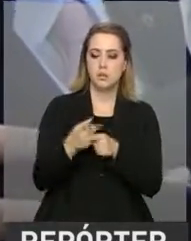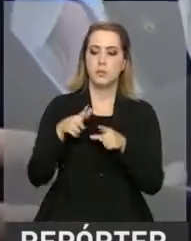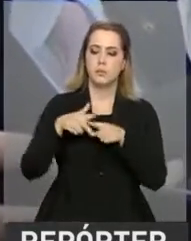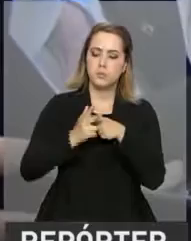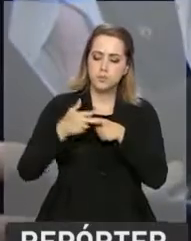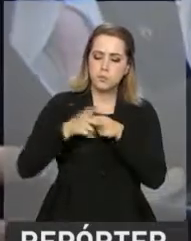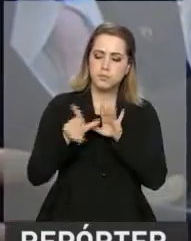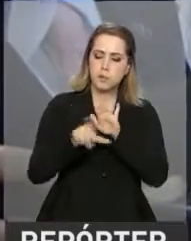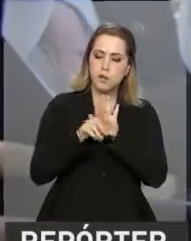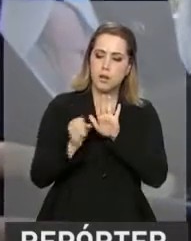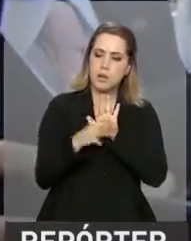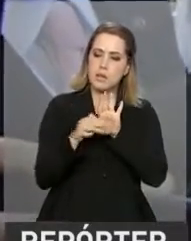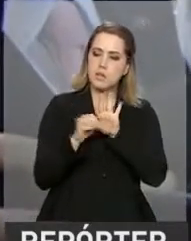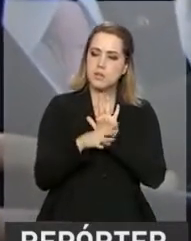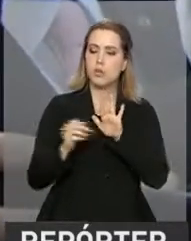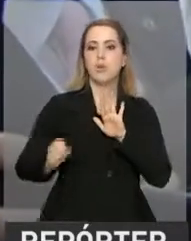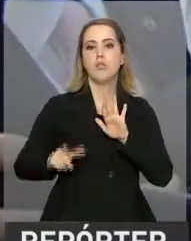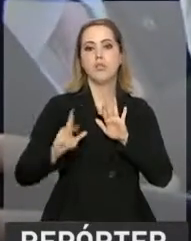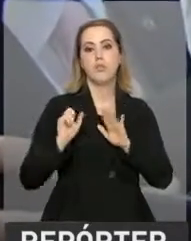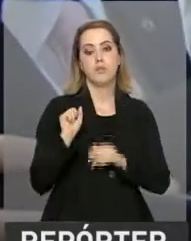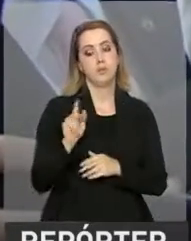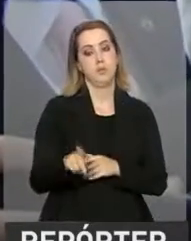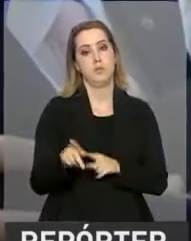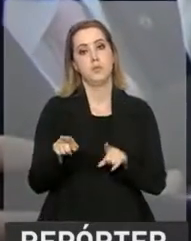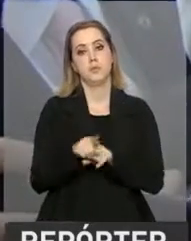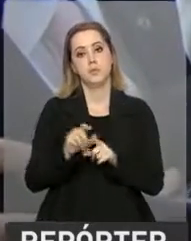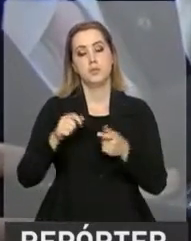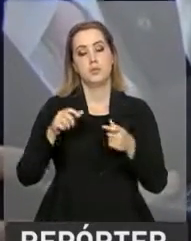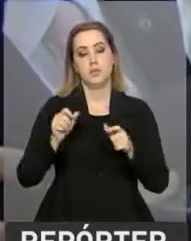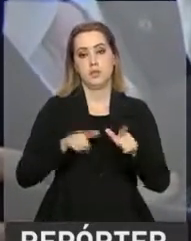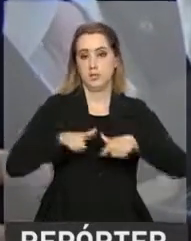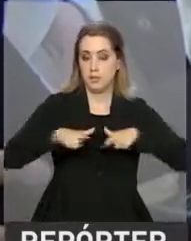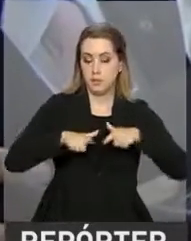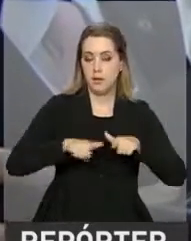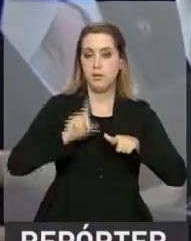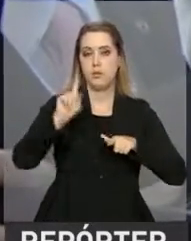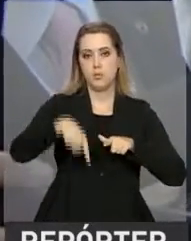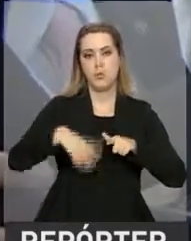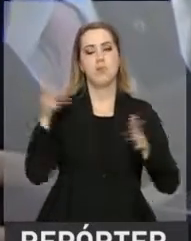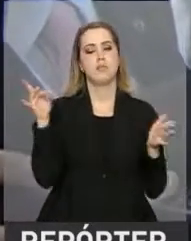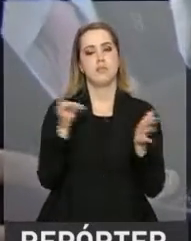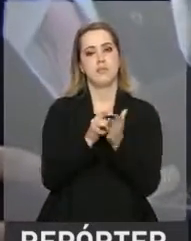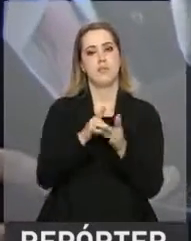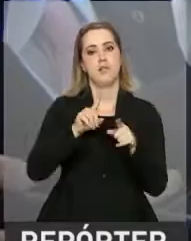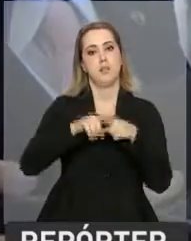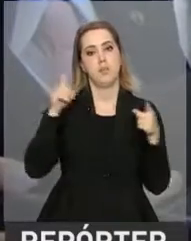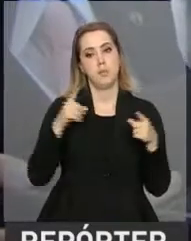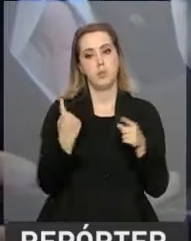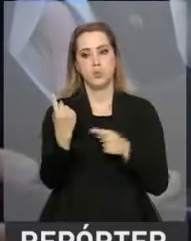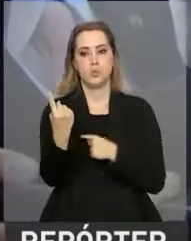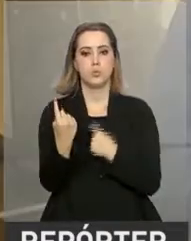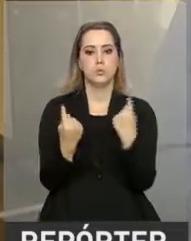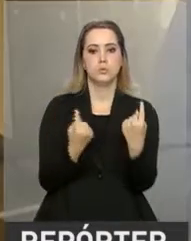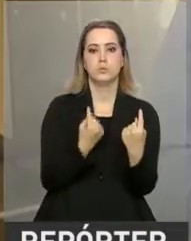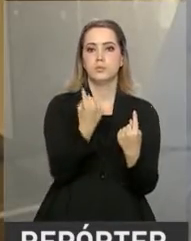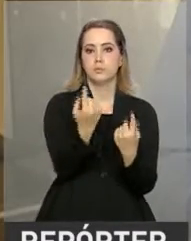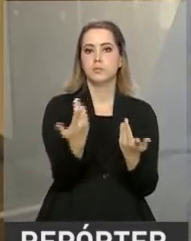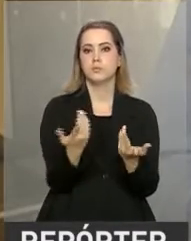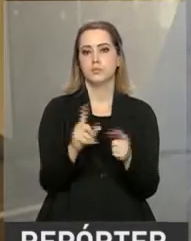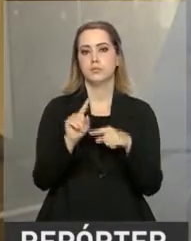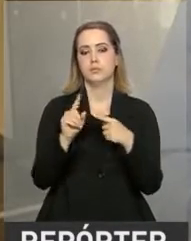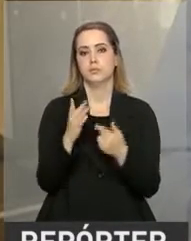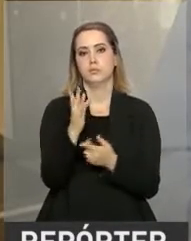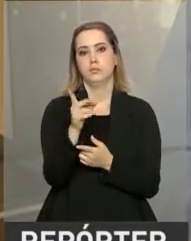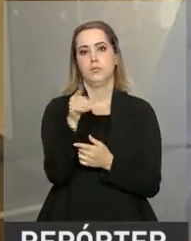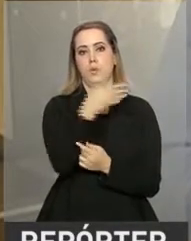trabalhista também é uma necessidade e uma realidade. Mas tem que ser uma coisa de cada vez. O ministro